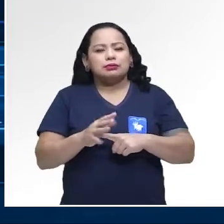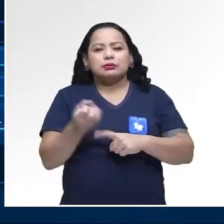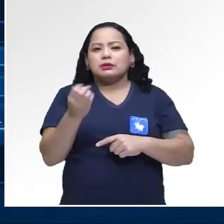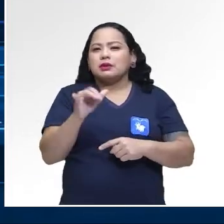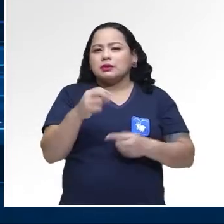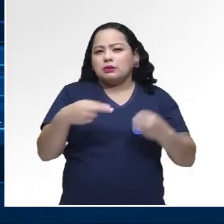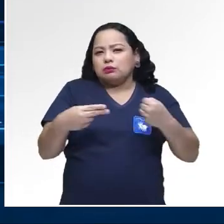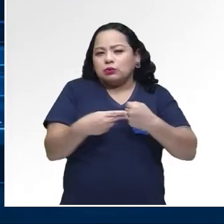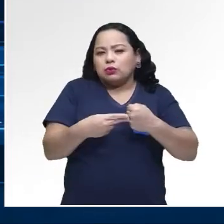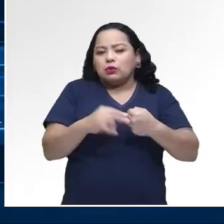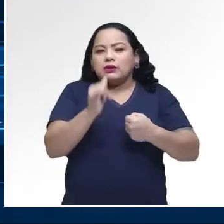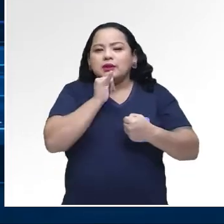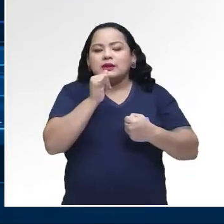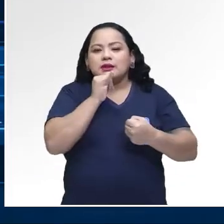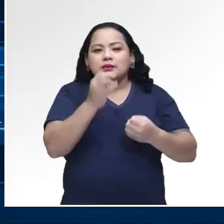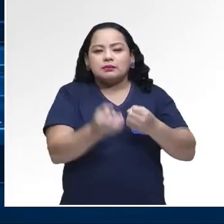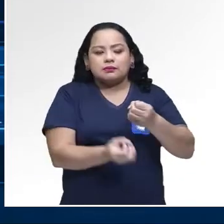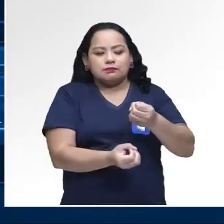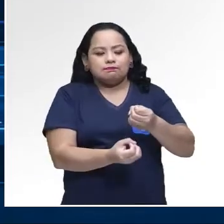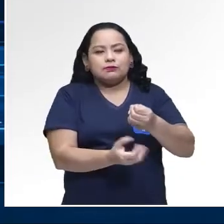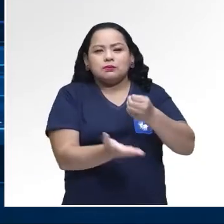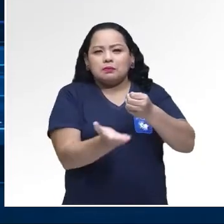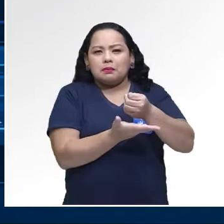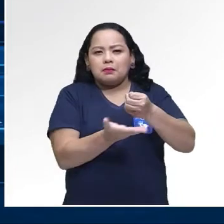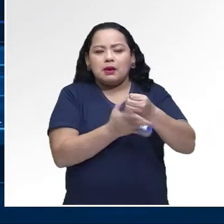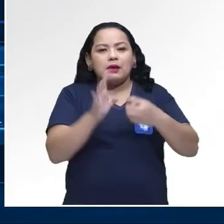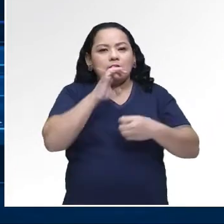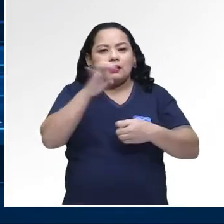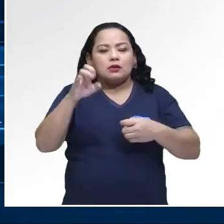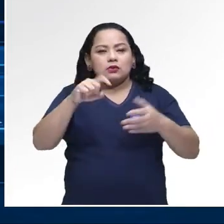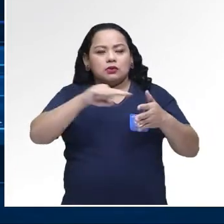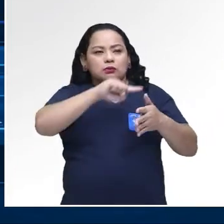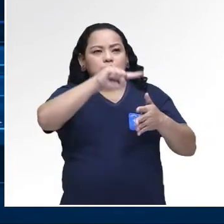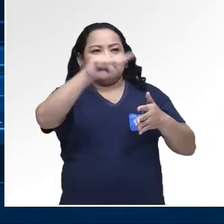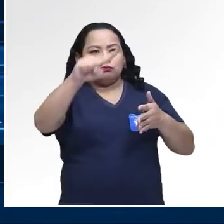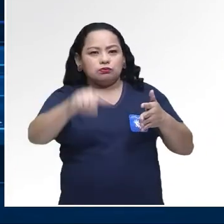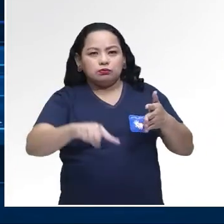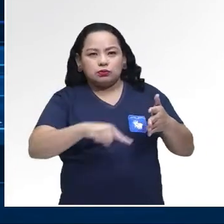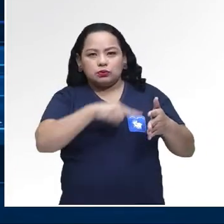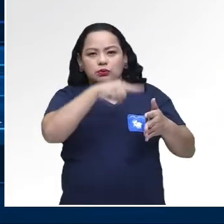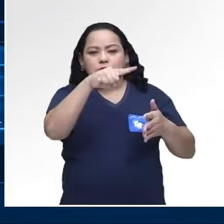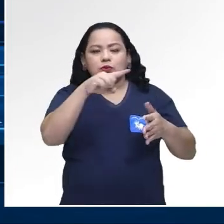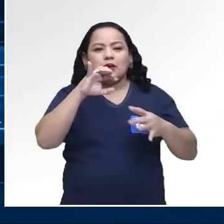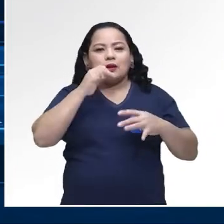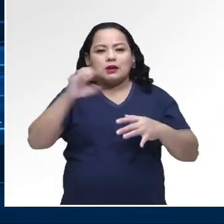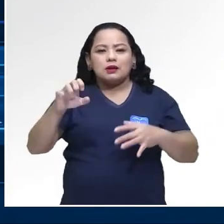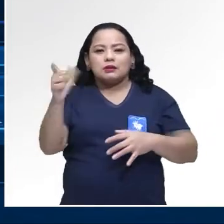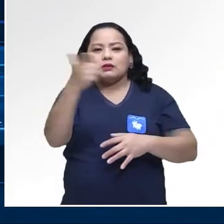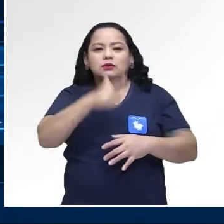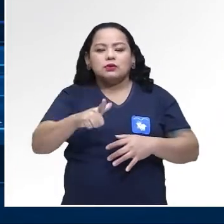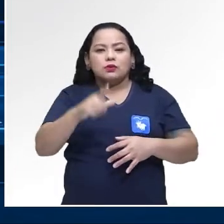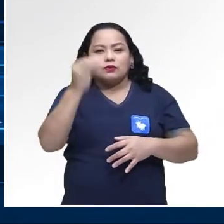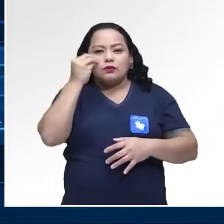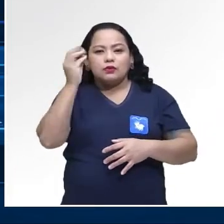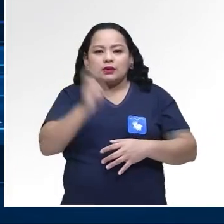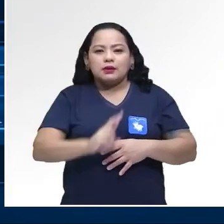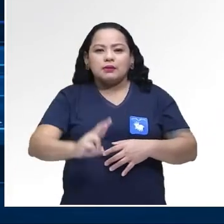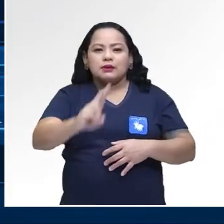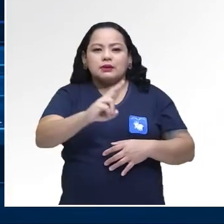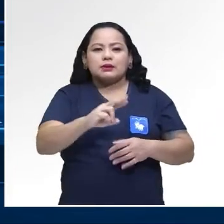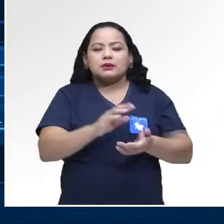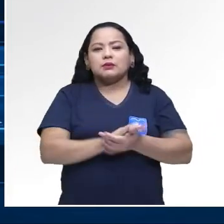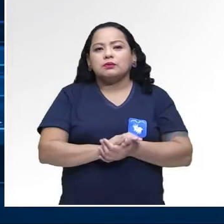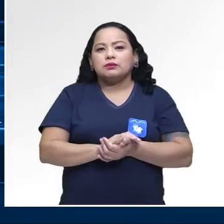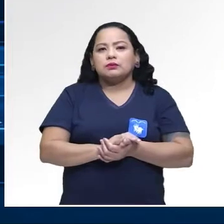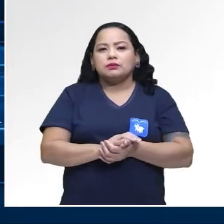de fontes de energia num circuito elétrico. A gente observa aí novamente a representação do condutor. O